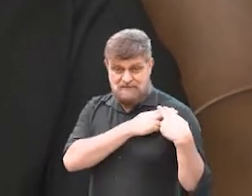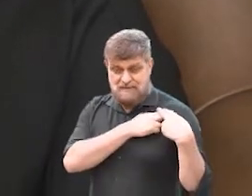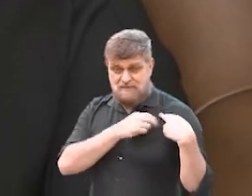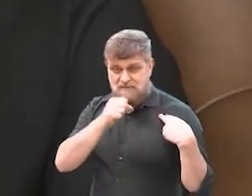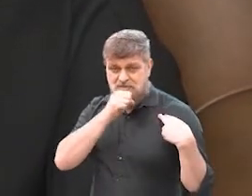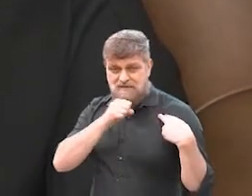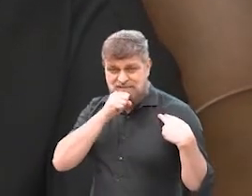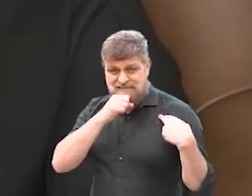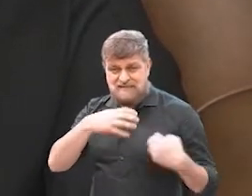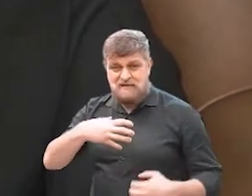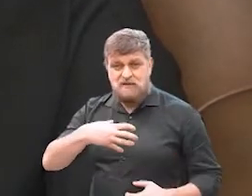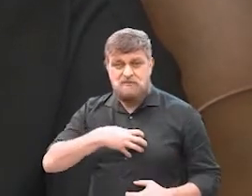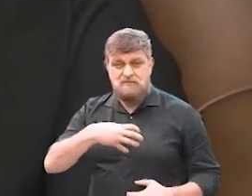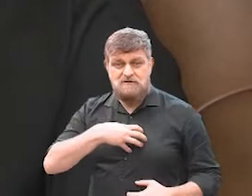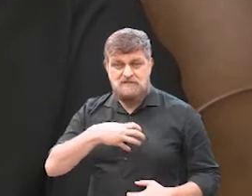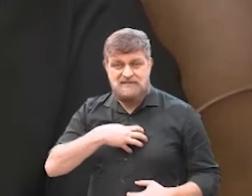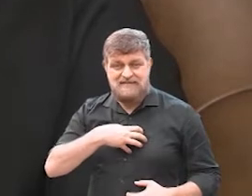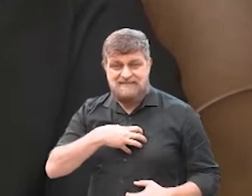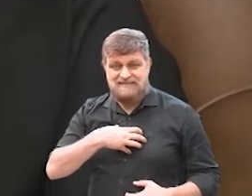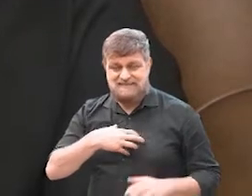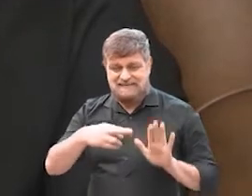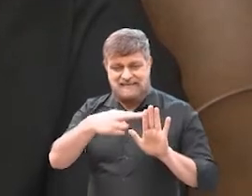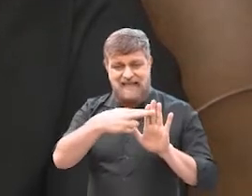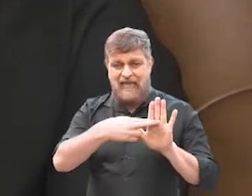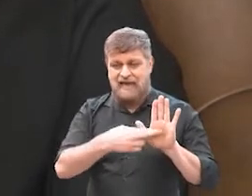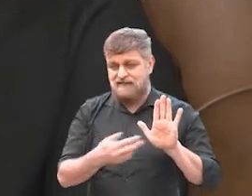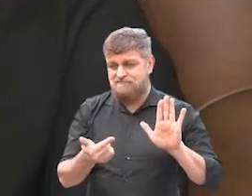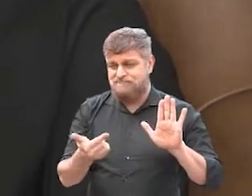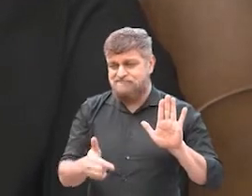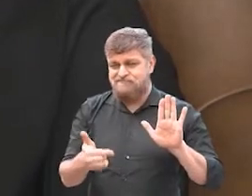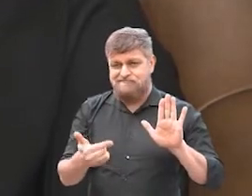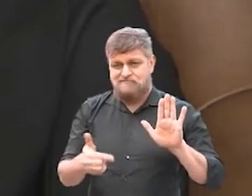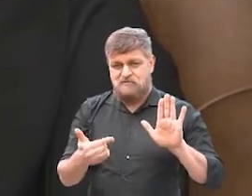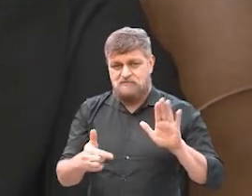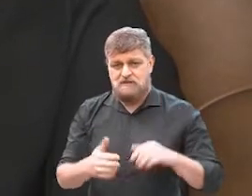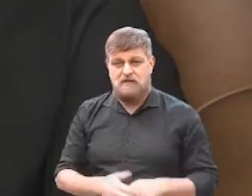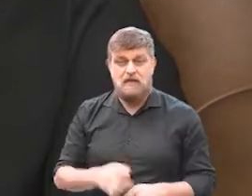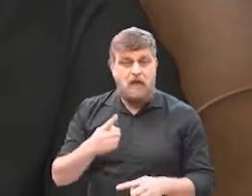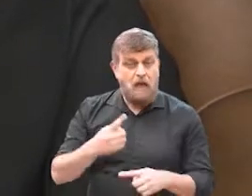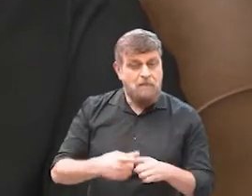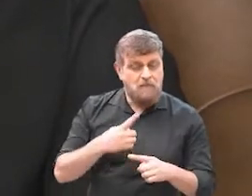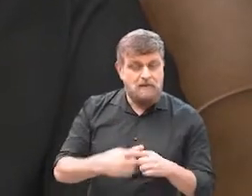cuidam de idosos de forma irregular. Irregular por quê?